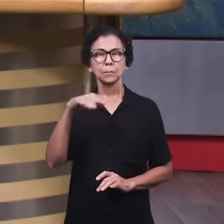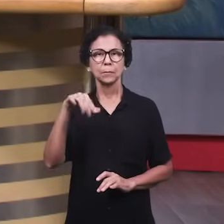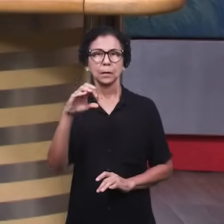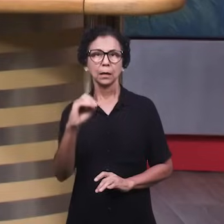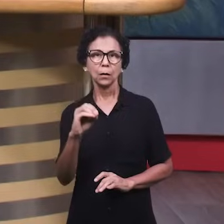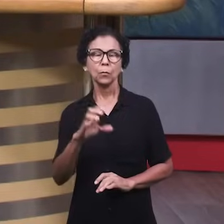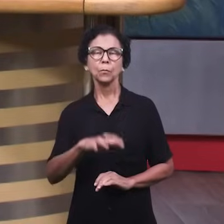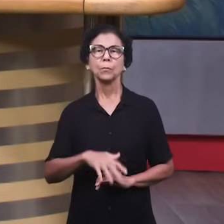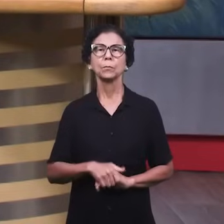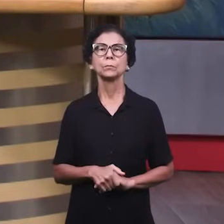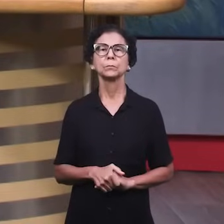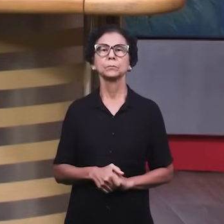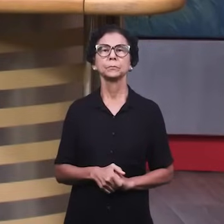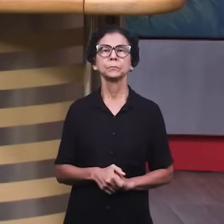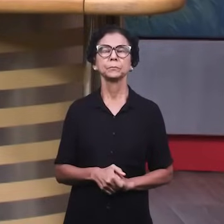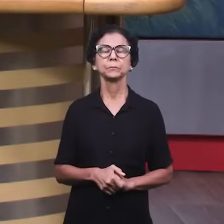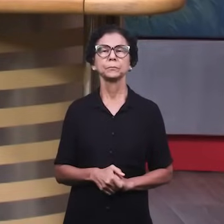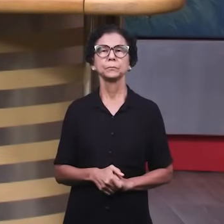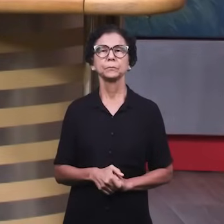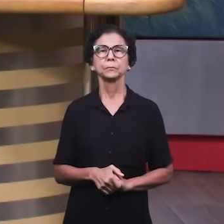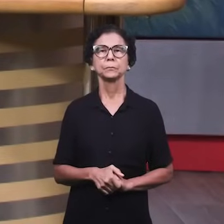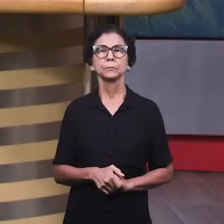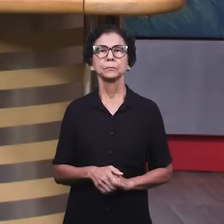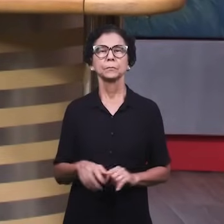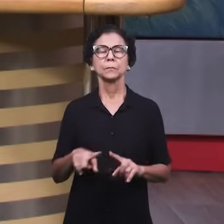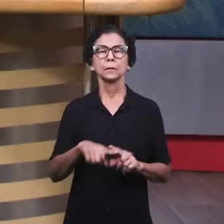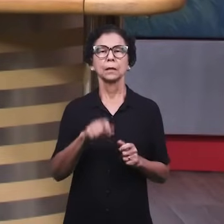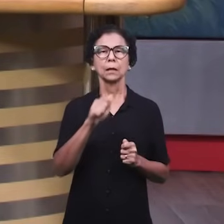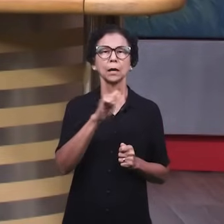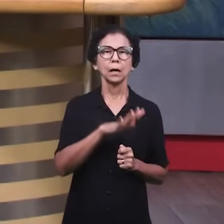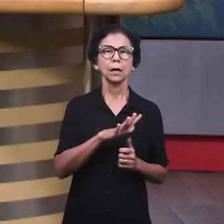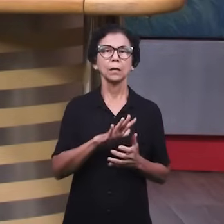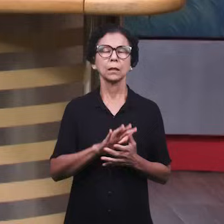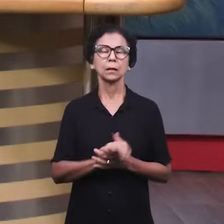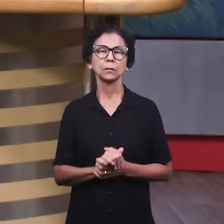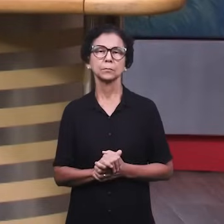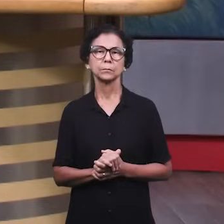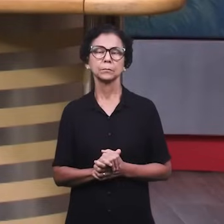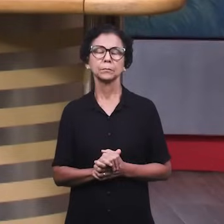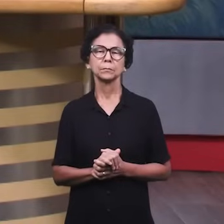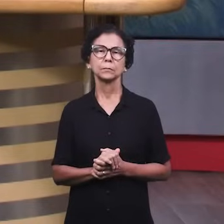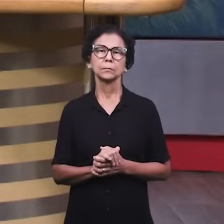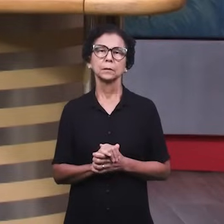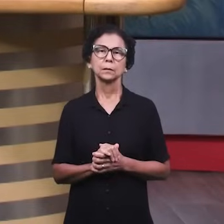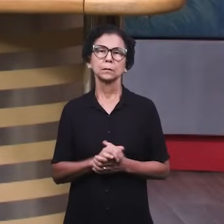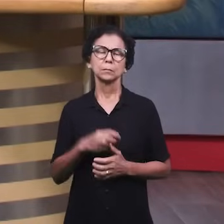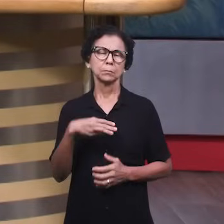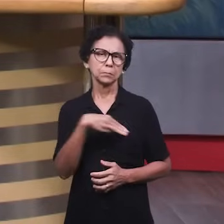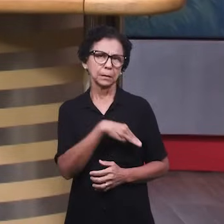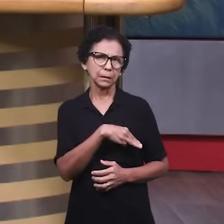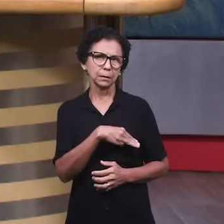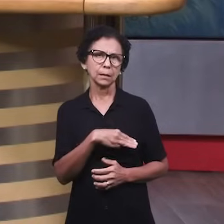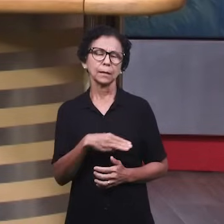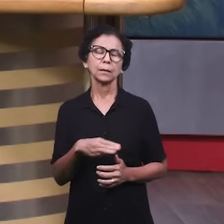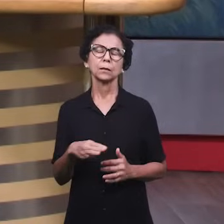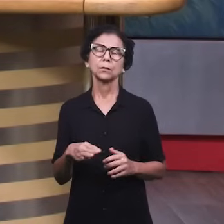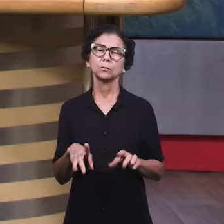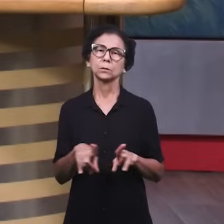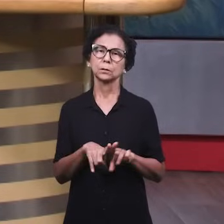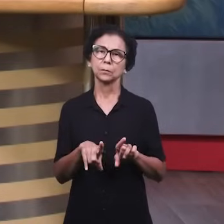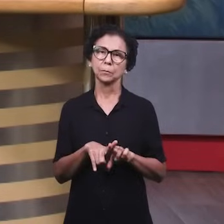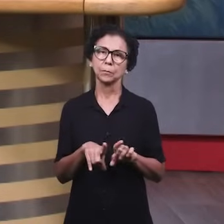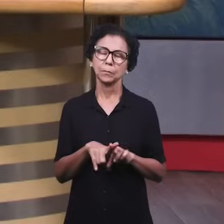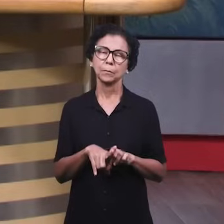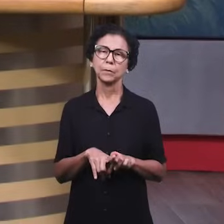2 tá em Lucas 2 Salmo 8 né que o senhor suscita o louvor Mateus 19:33 deixai os meninos e não os estorveis